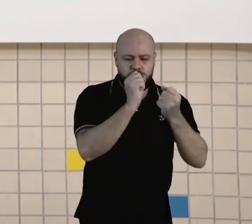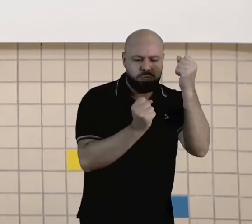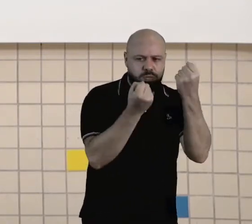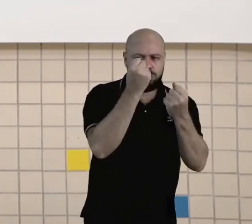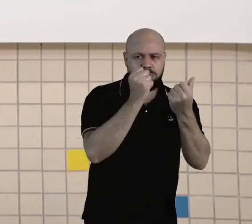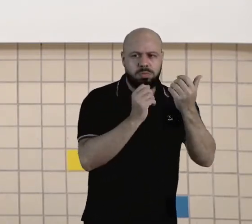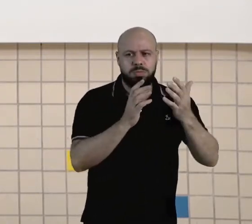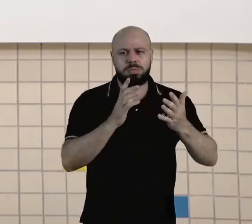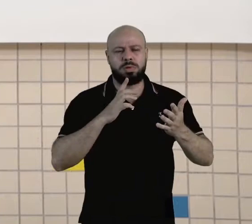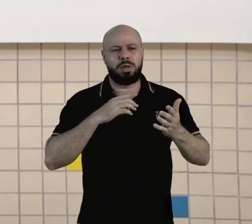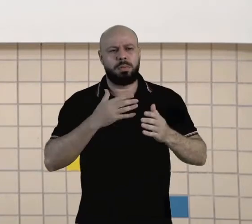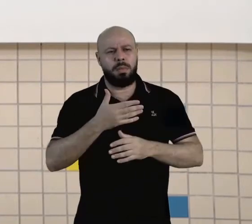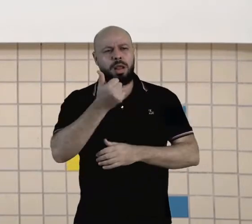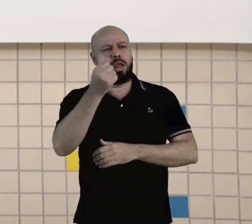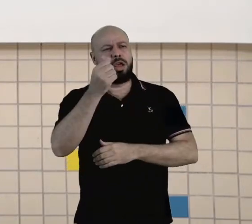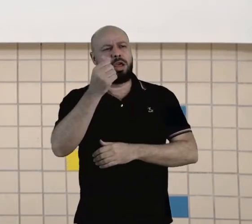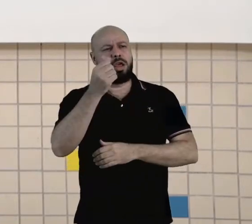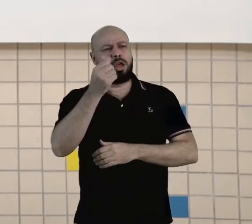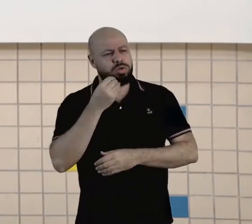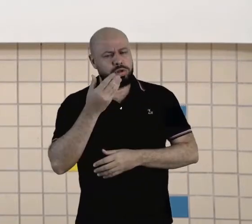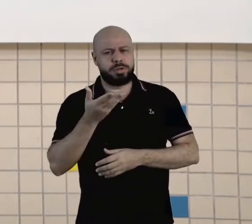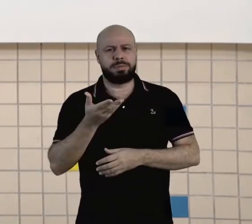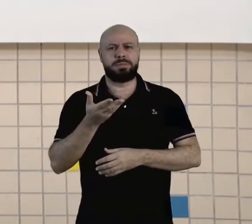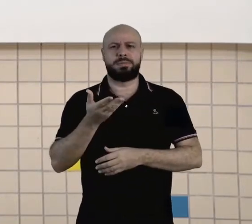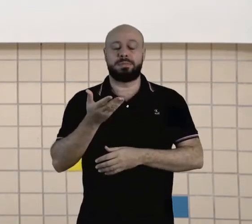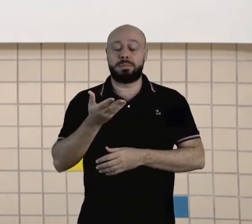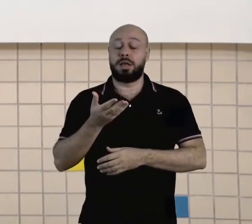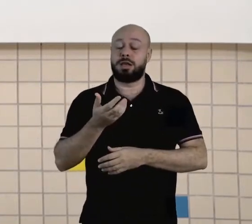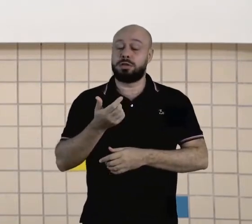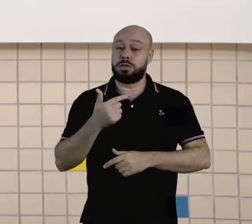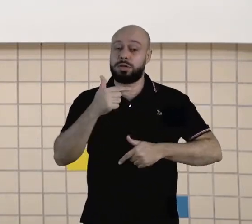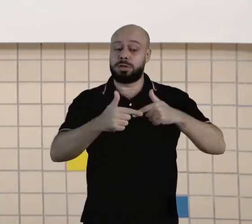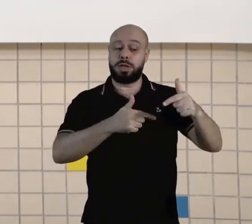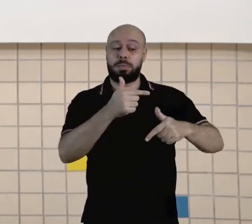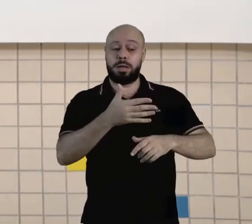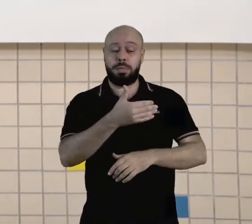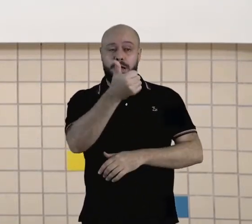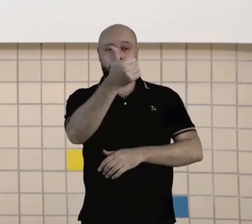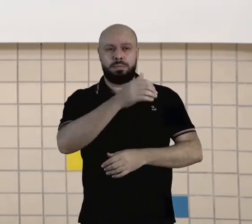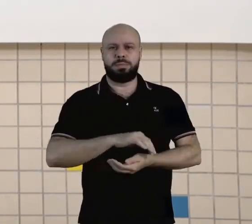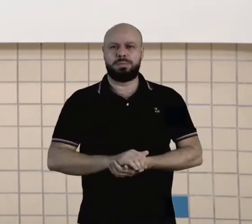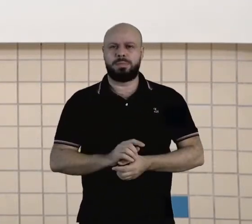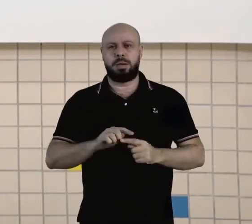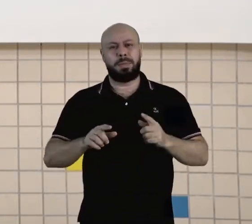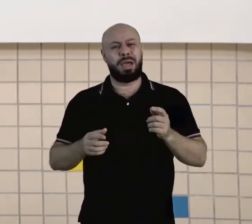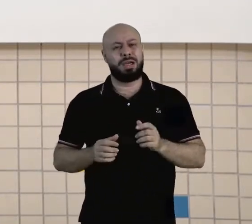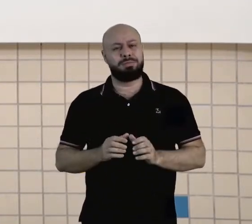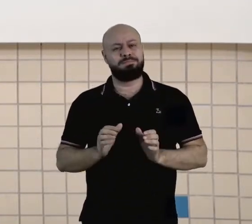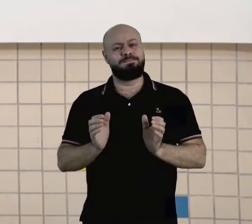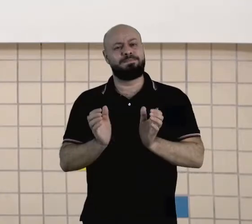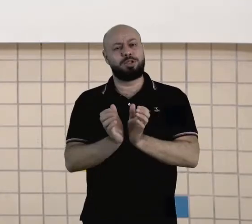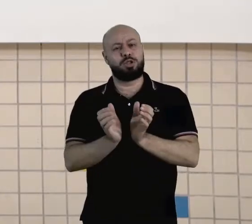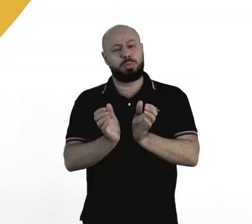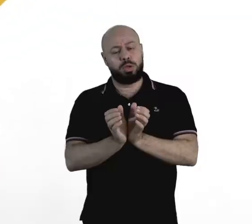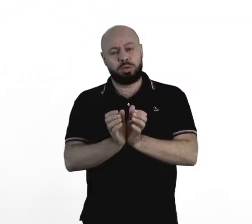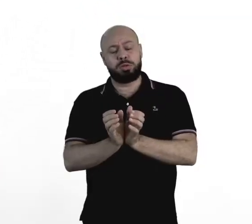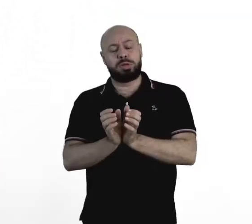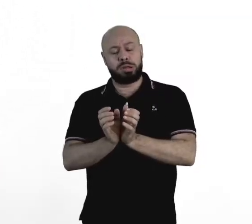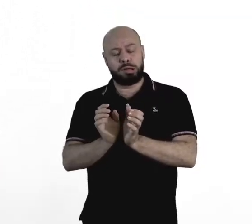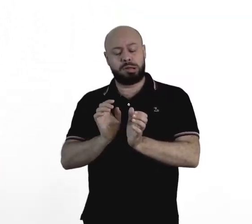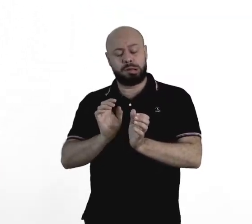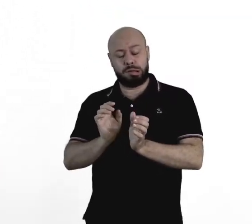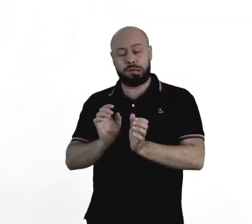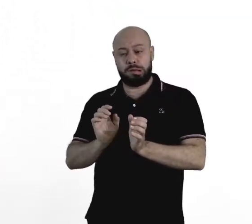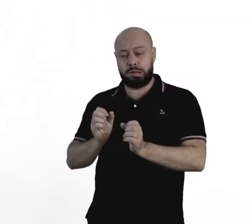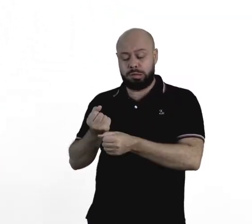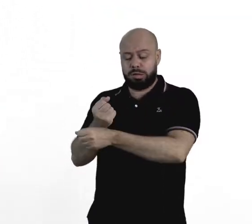haviam melhores chances de conseguir emprego. Porém, muitos escravos permaneceram na zona rural. Esses